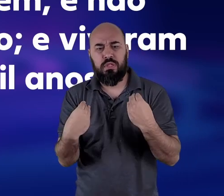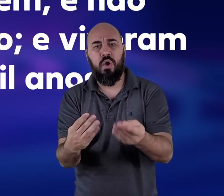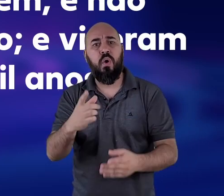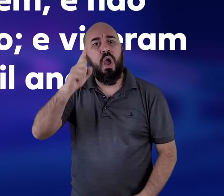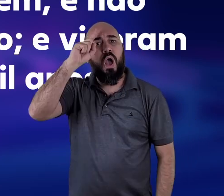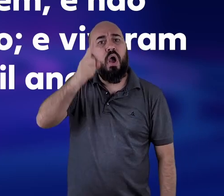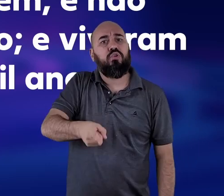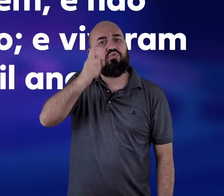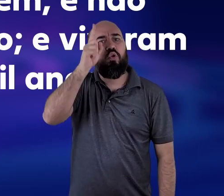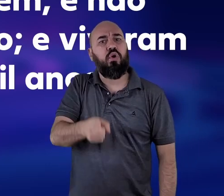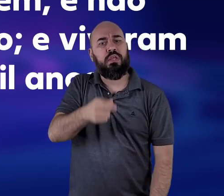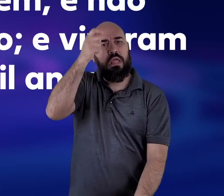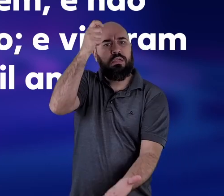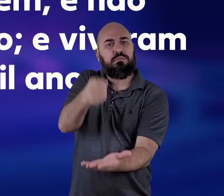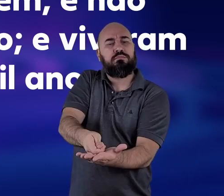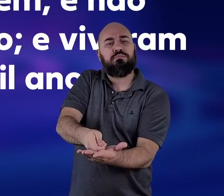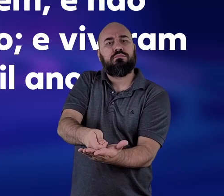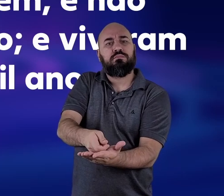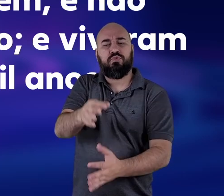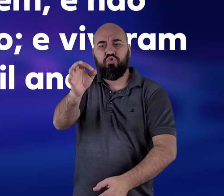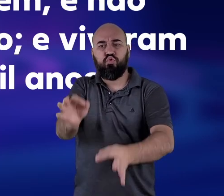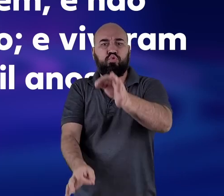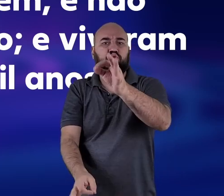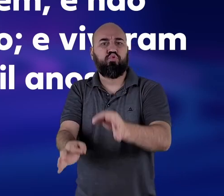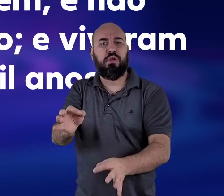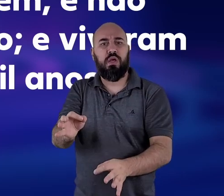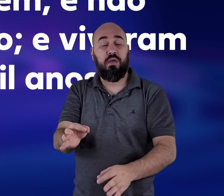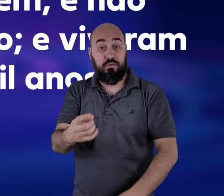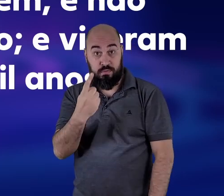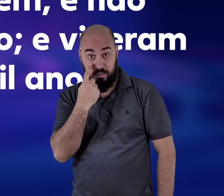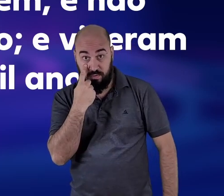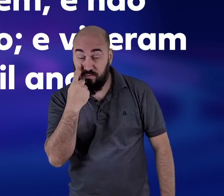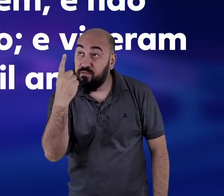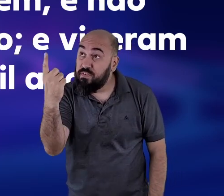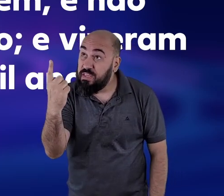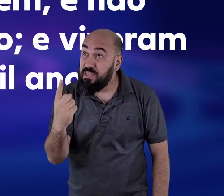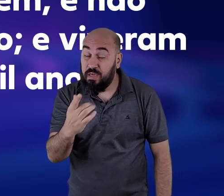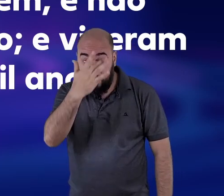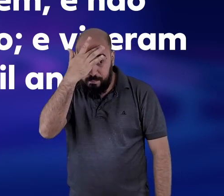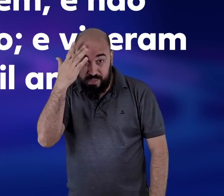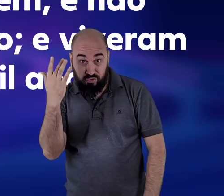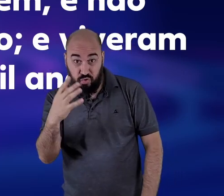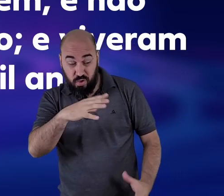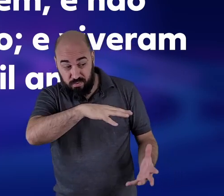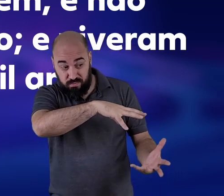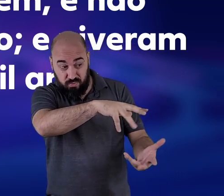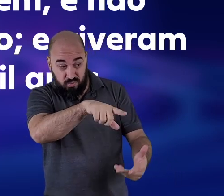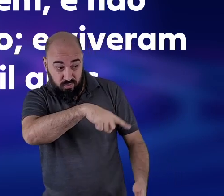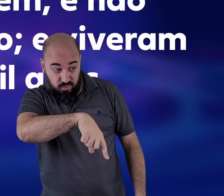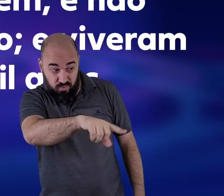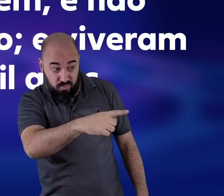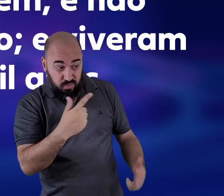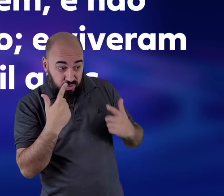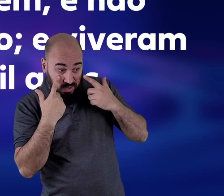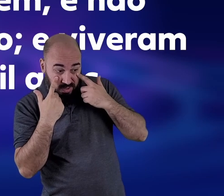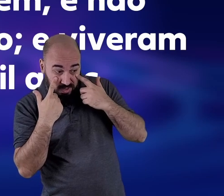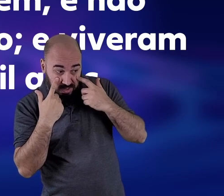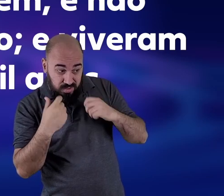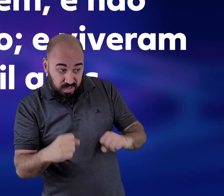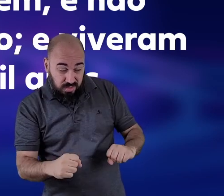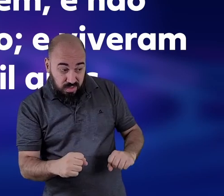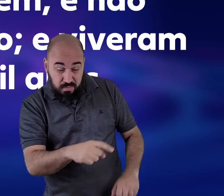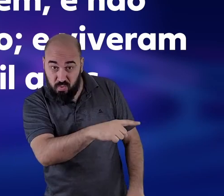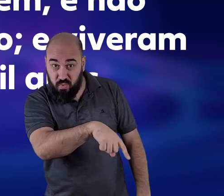dada autoridade de julgar. Vi ainda as almas dos decapitados por causa do testemunho de